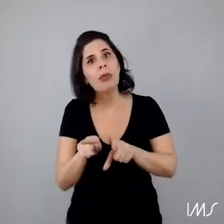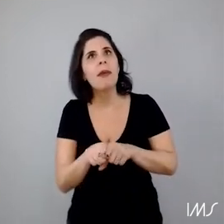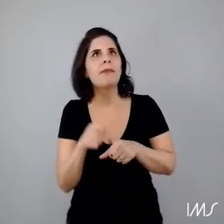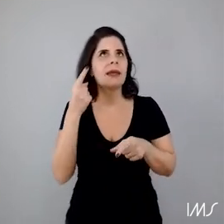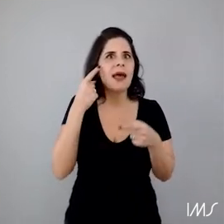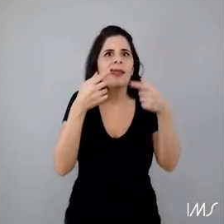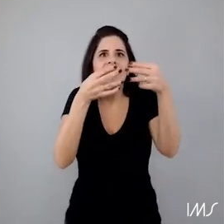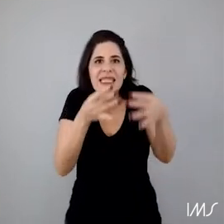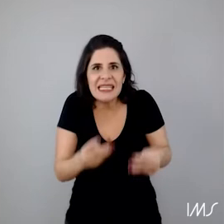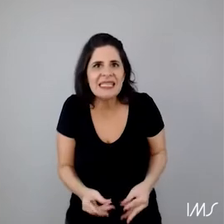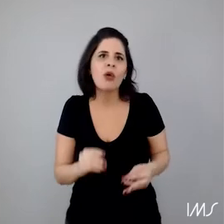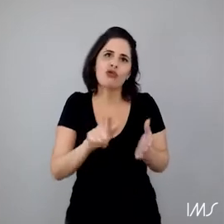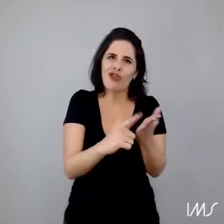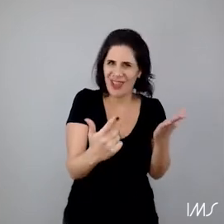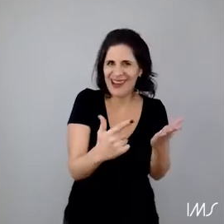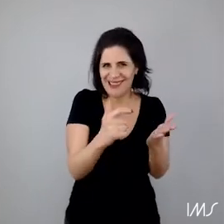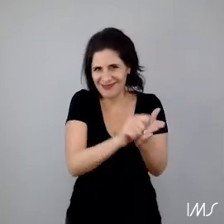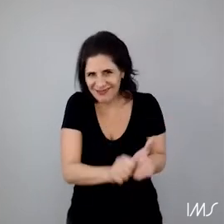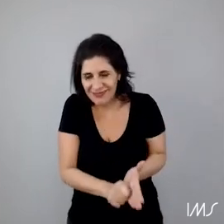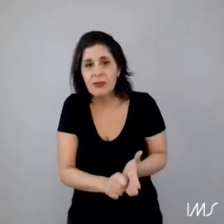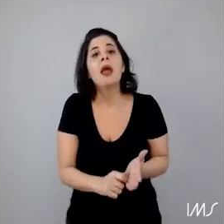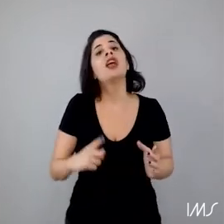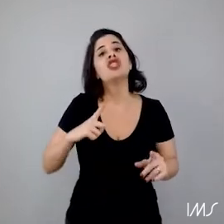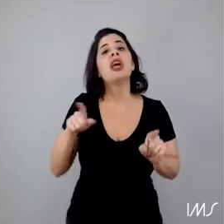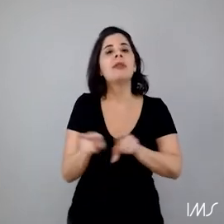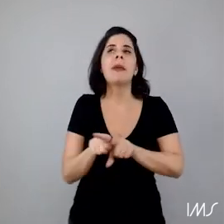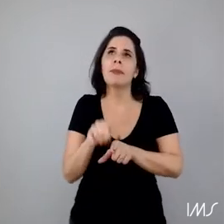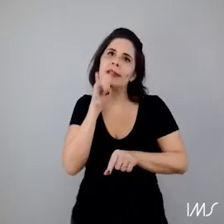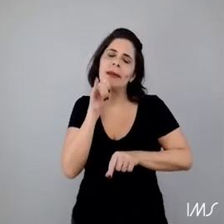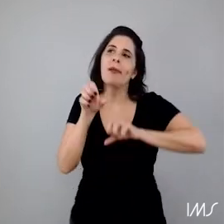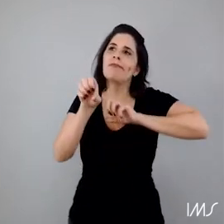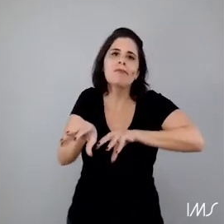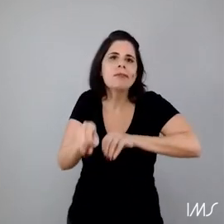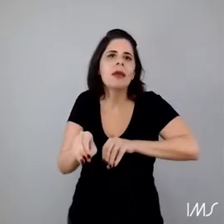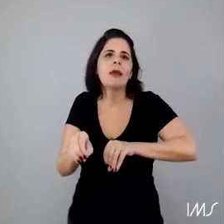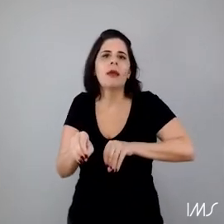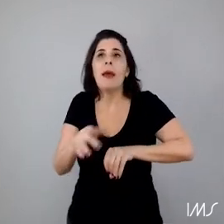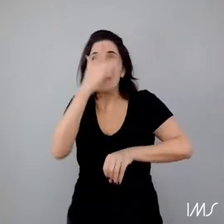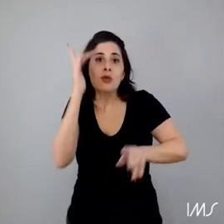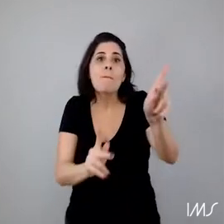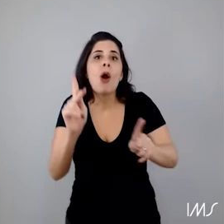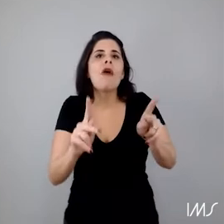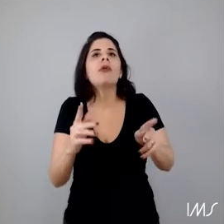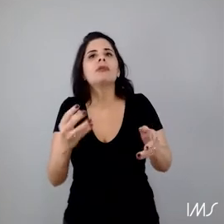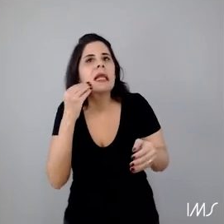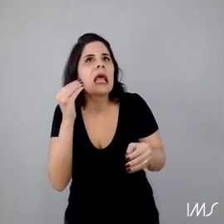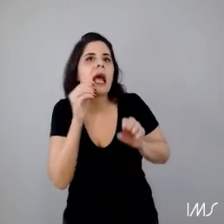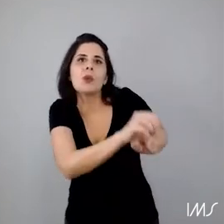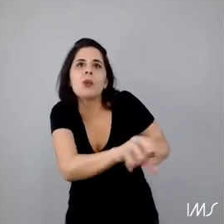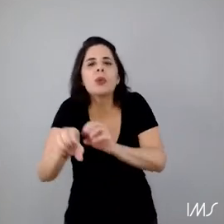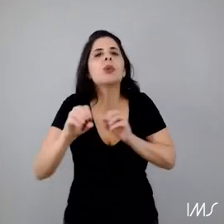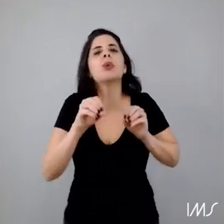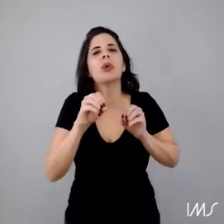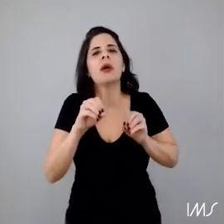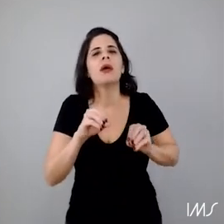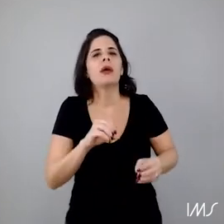exemplo, os que foram propostos por Paulo Freire e por Augusto Boal, ambos exilados inicialmente em outros países da América Latina, antes de